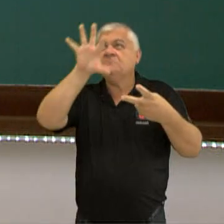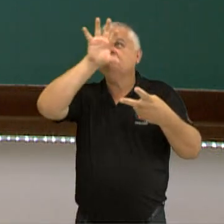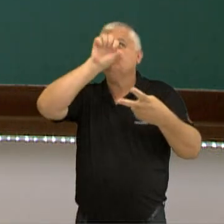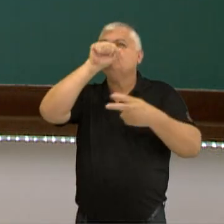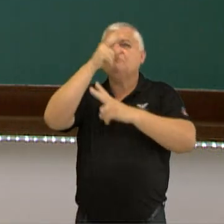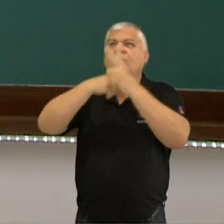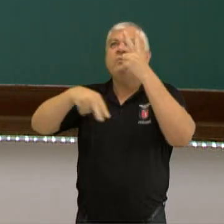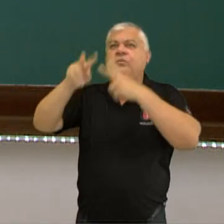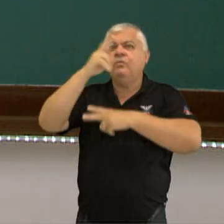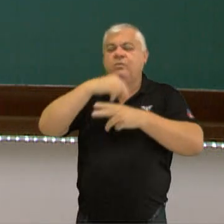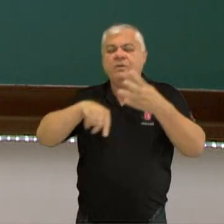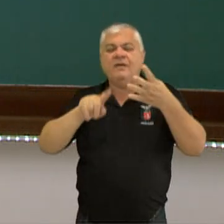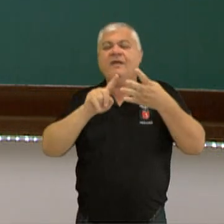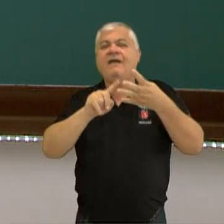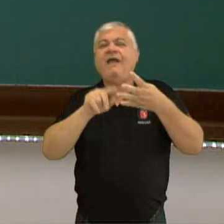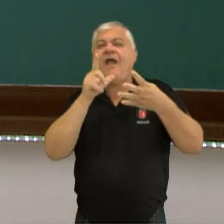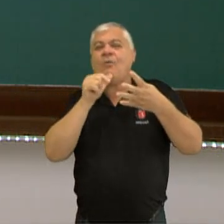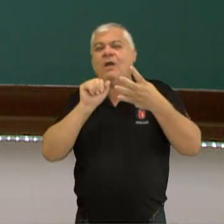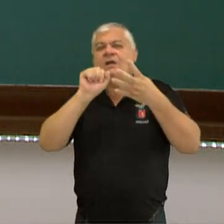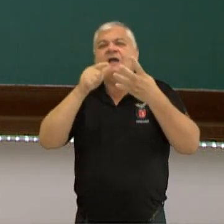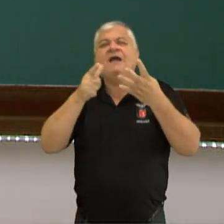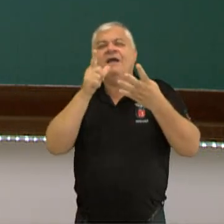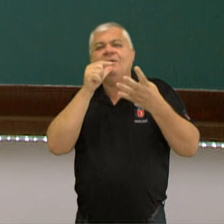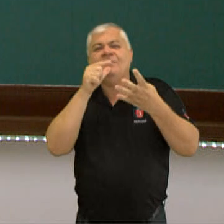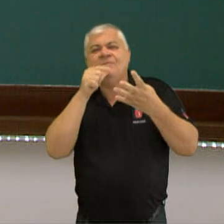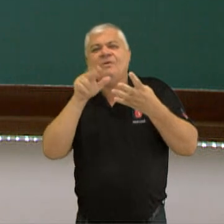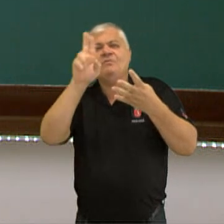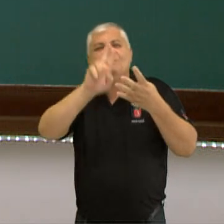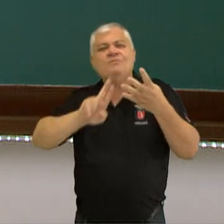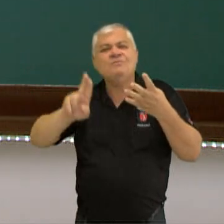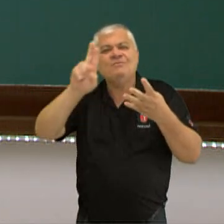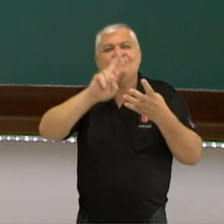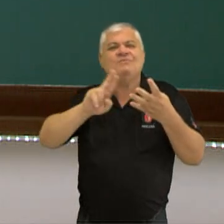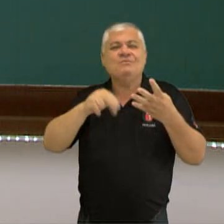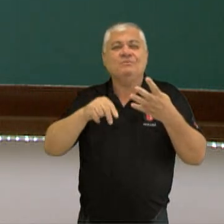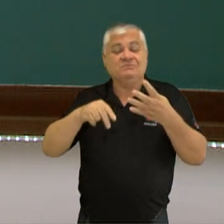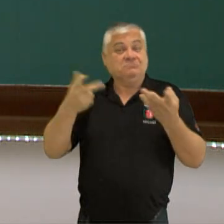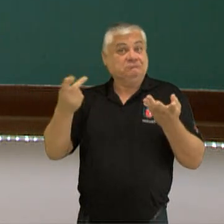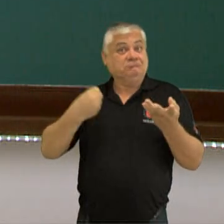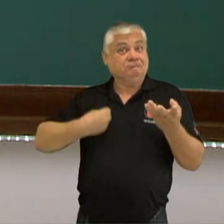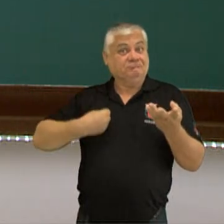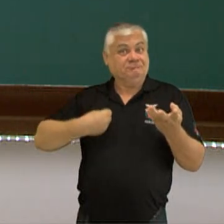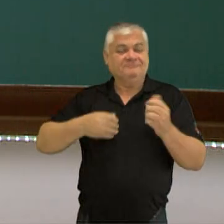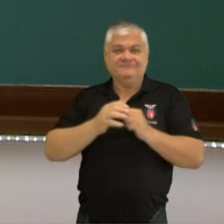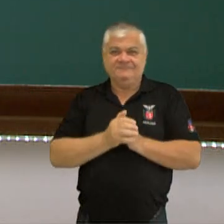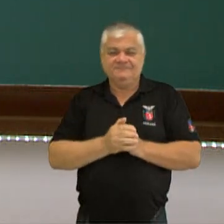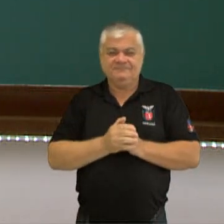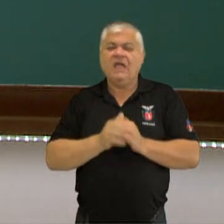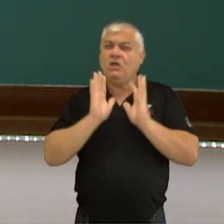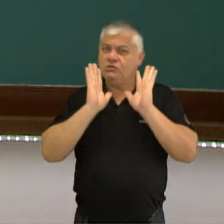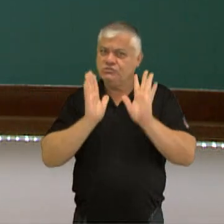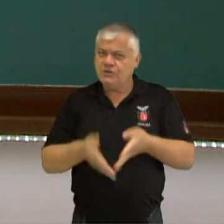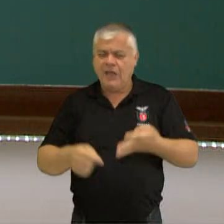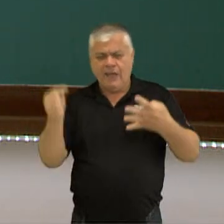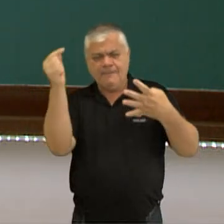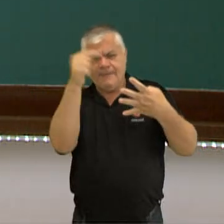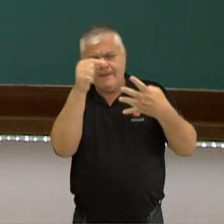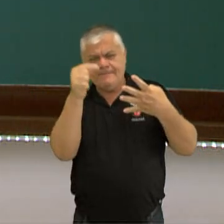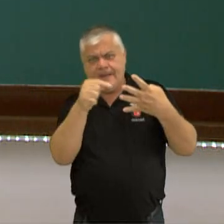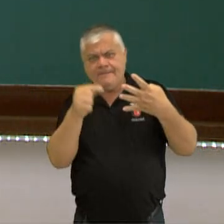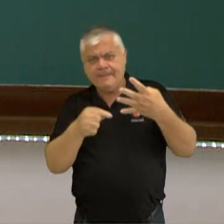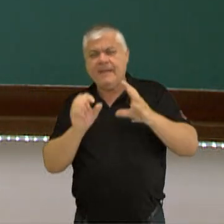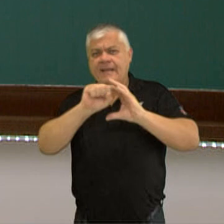nós respiramos e da hidrosfera, da água que nós utilizamos no nosso cotidiano. Nós já conversamos um pouquinho sobre